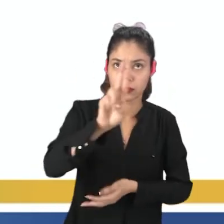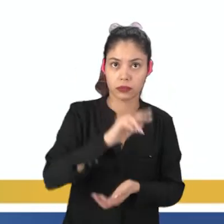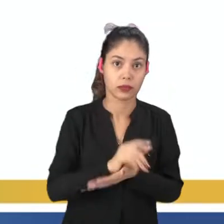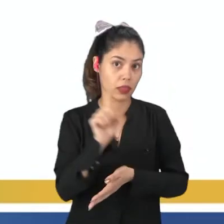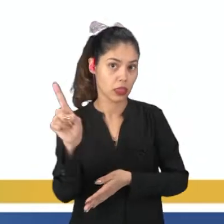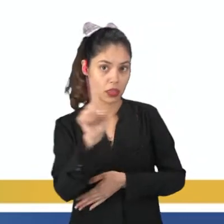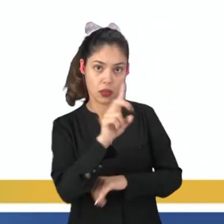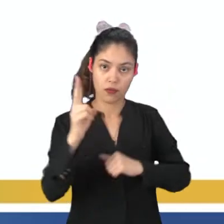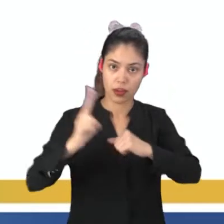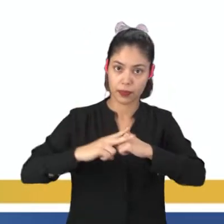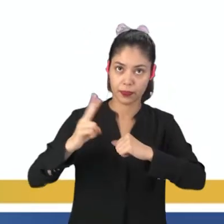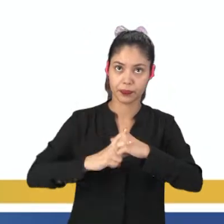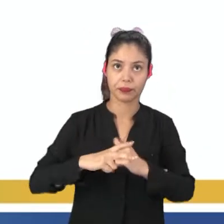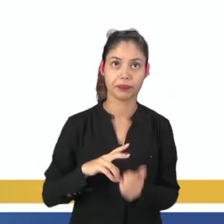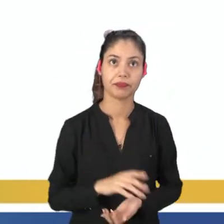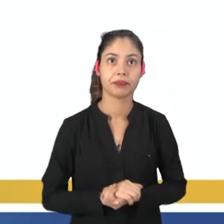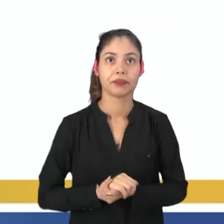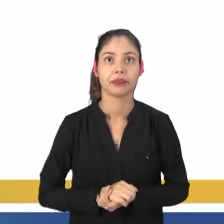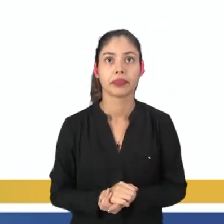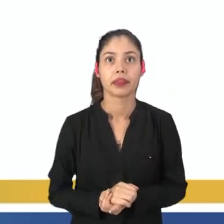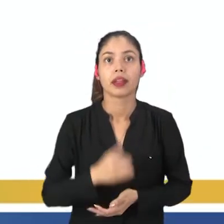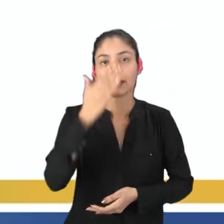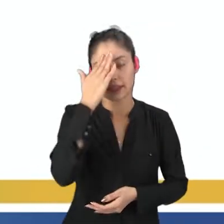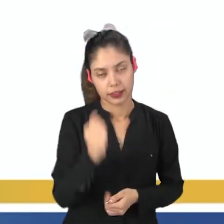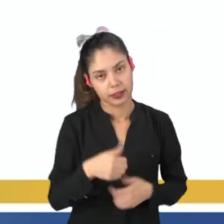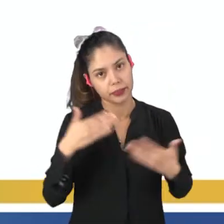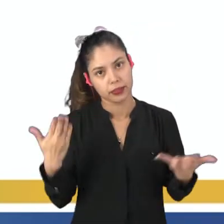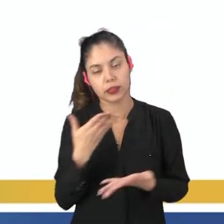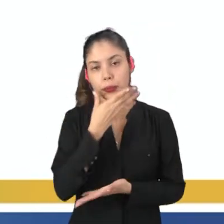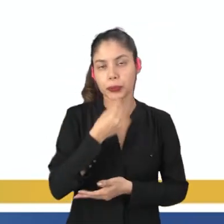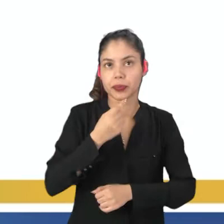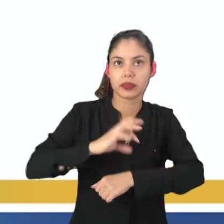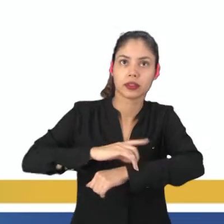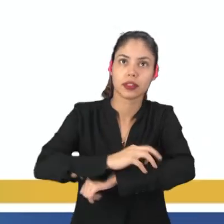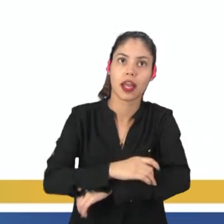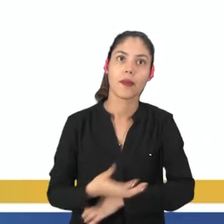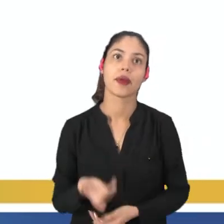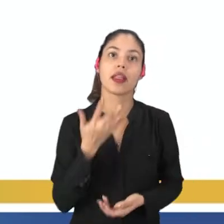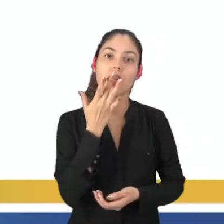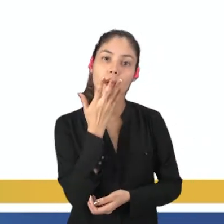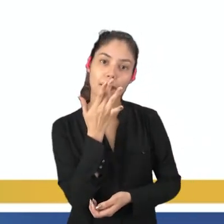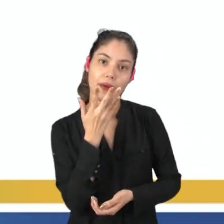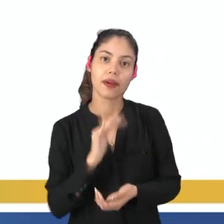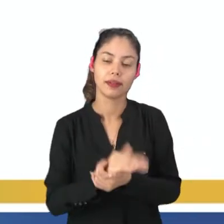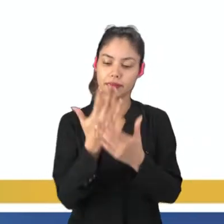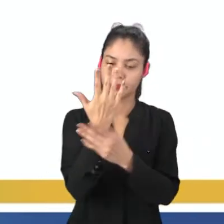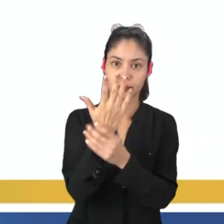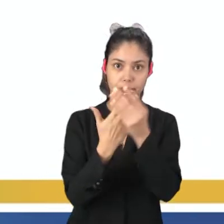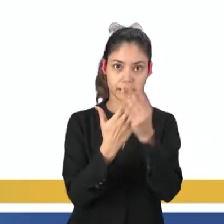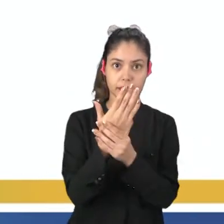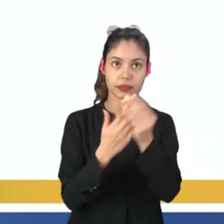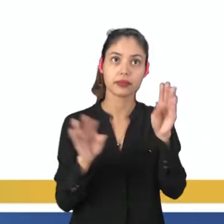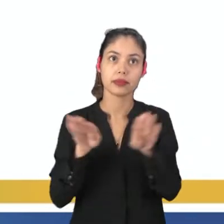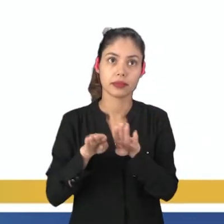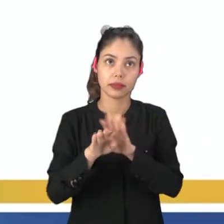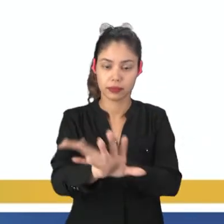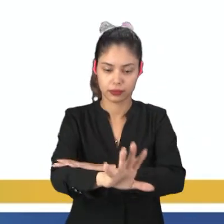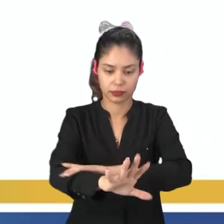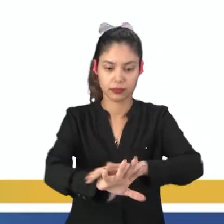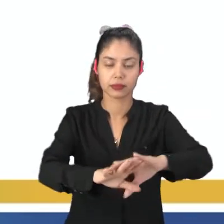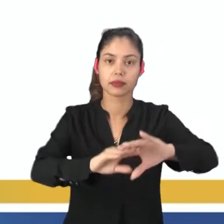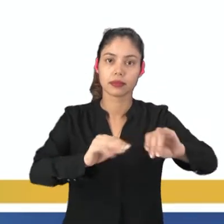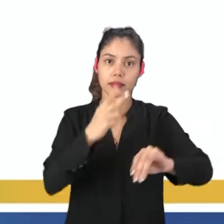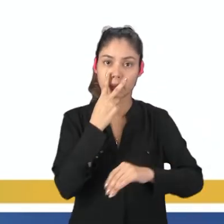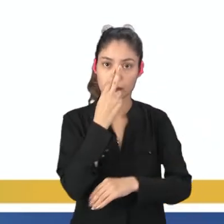da linguagem não verbal. A gente só sabe que se trata do Homem-Aranha pela cor e pela forma do braço e da mão